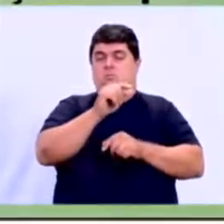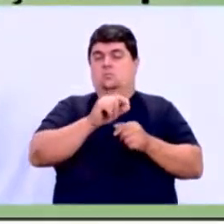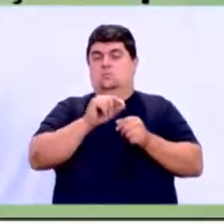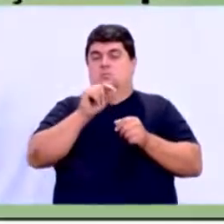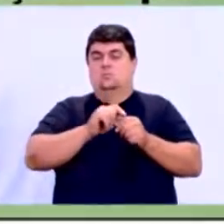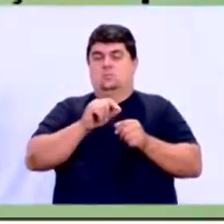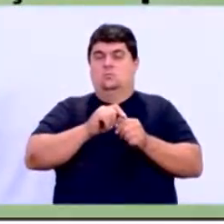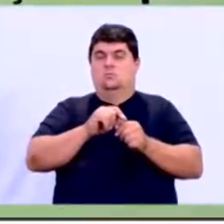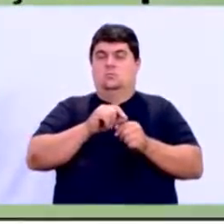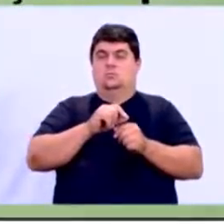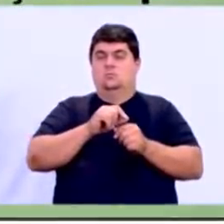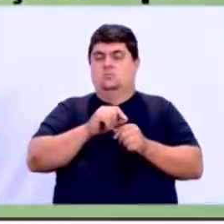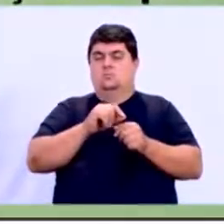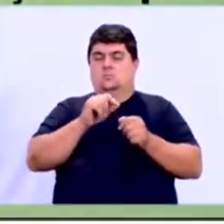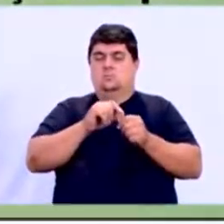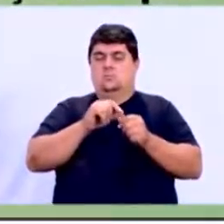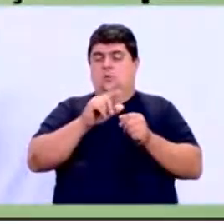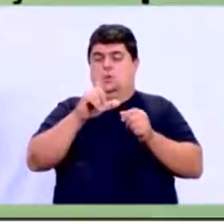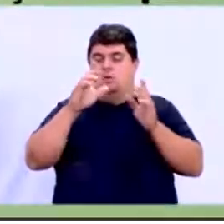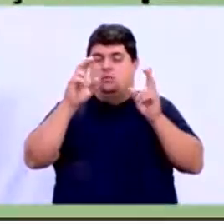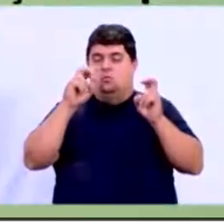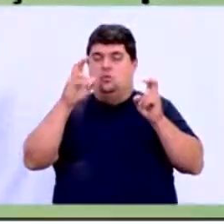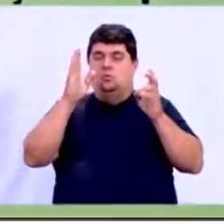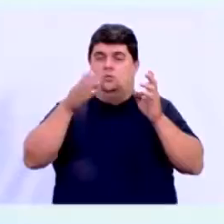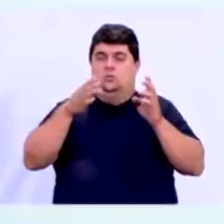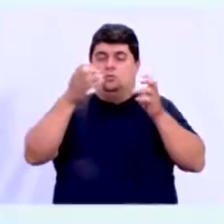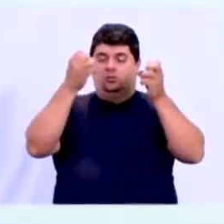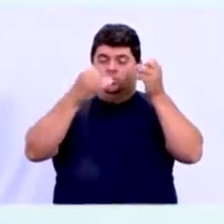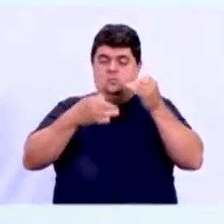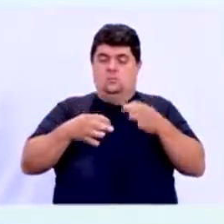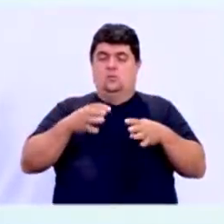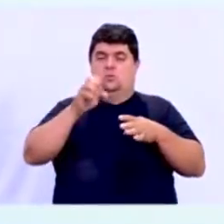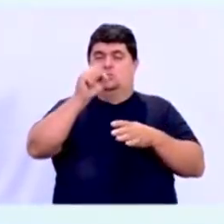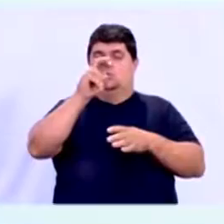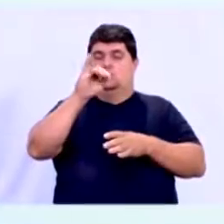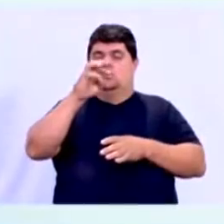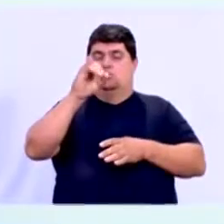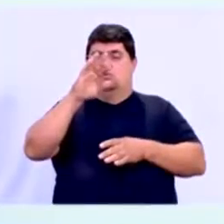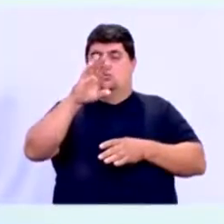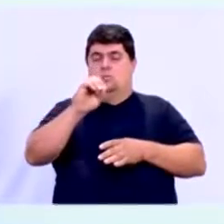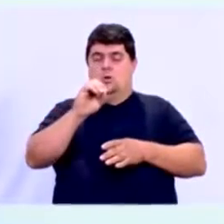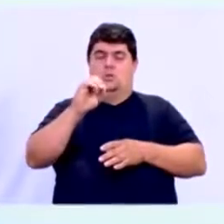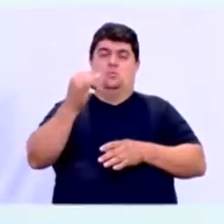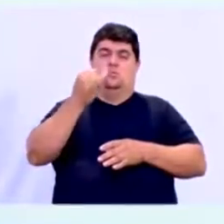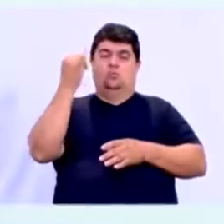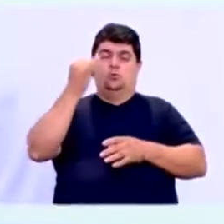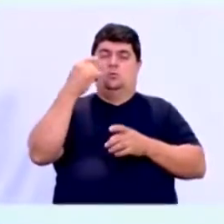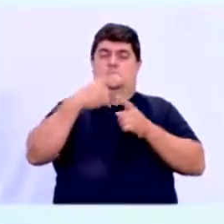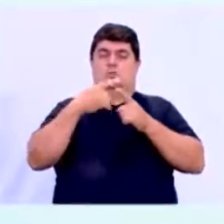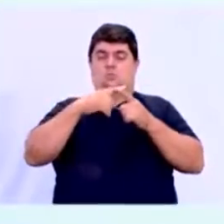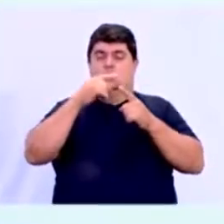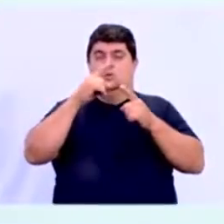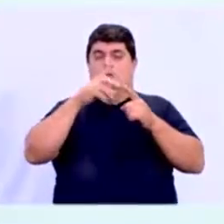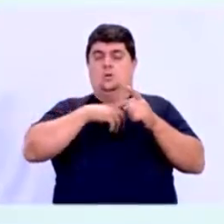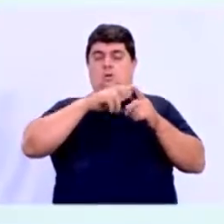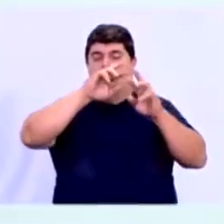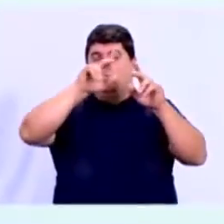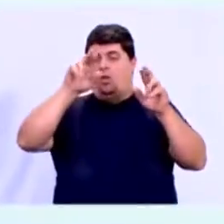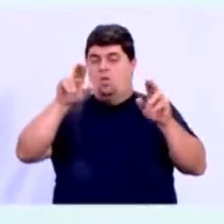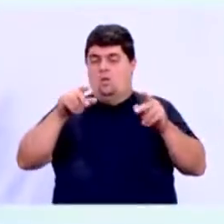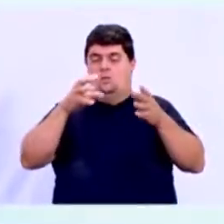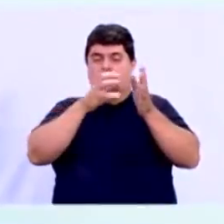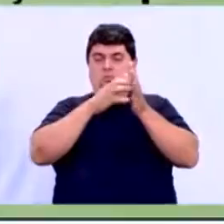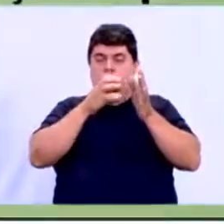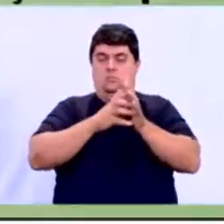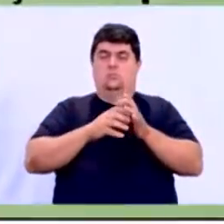nós comentamos aqui. Então, essa é a importância do sumário executivo e quais são as abordagens que devem conter